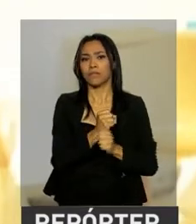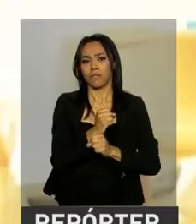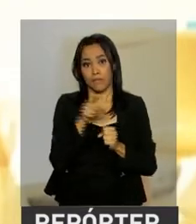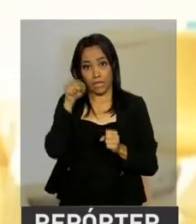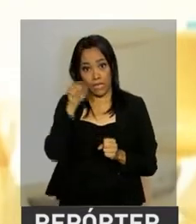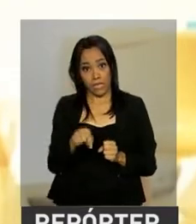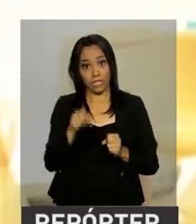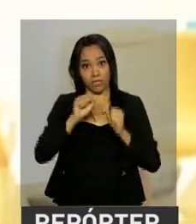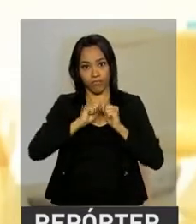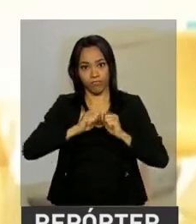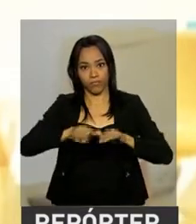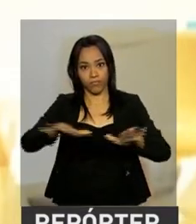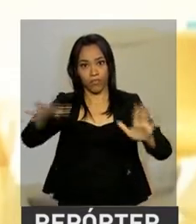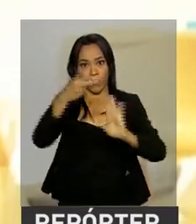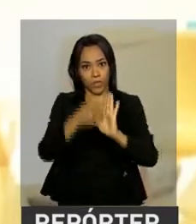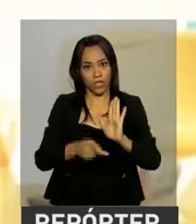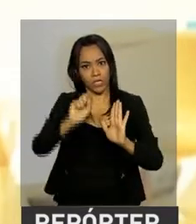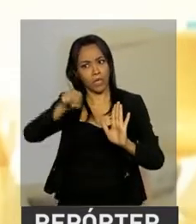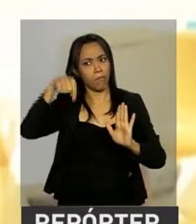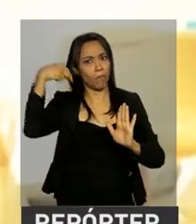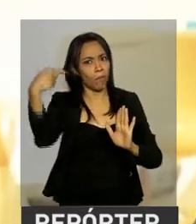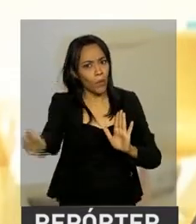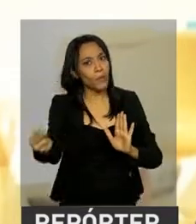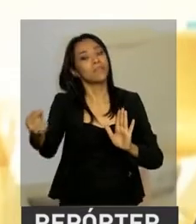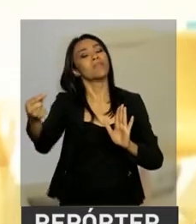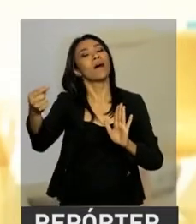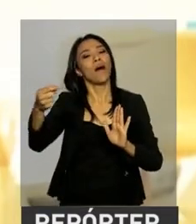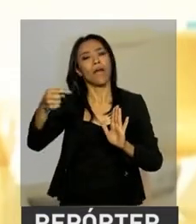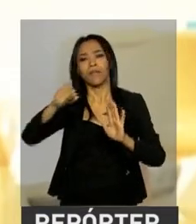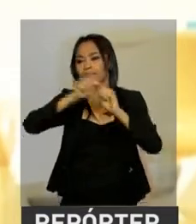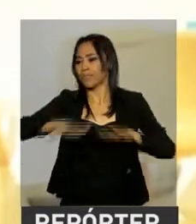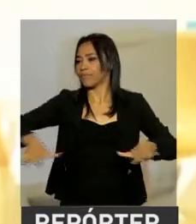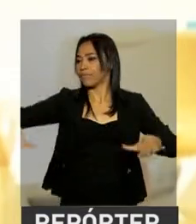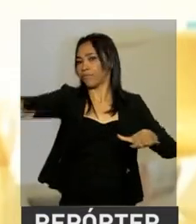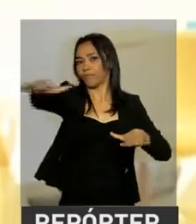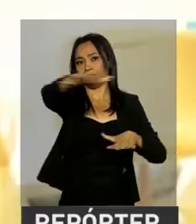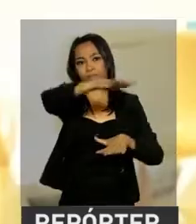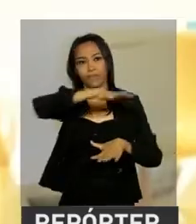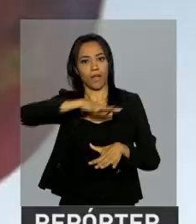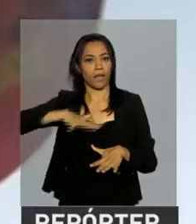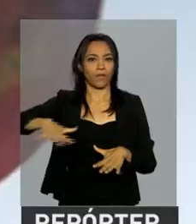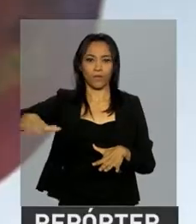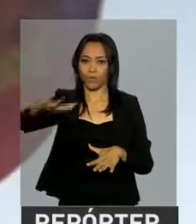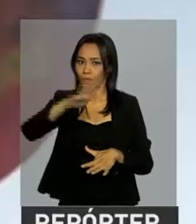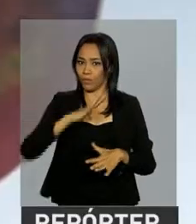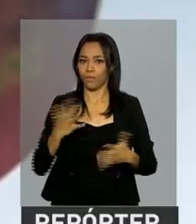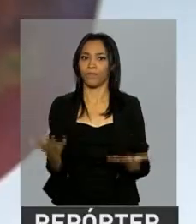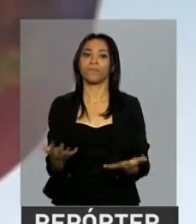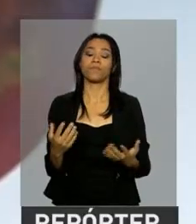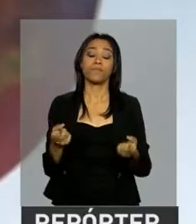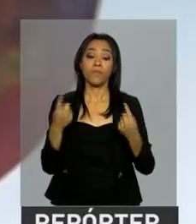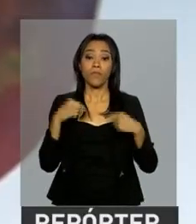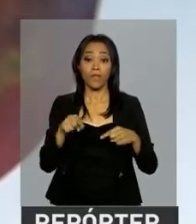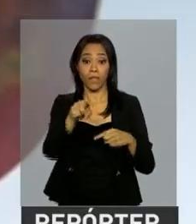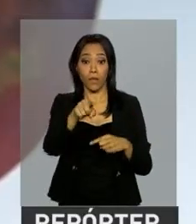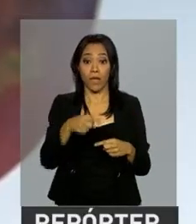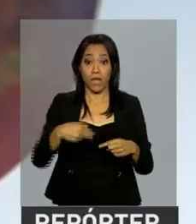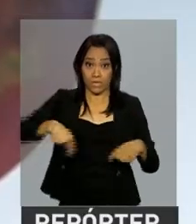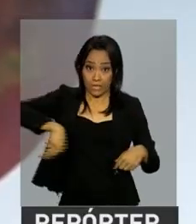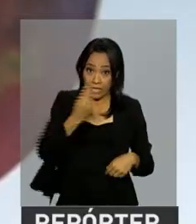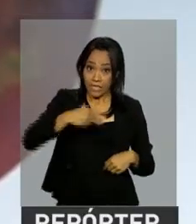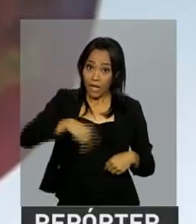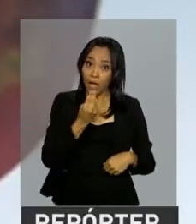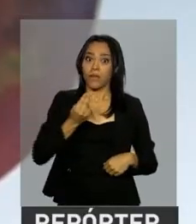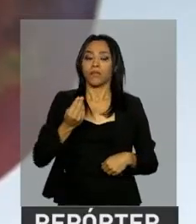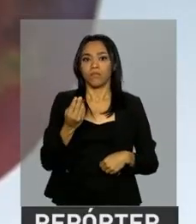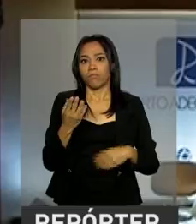desse projeto para depois de 2 anos então, a gente partir para todo o sistema de saúde suplementar. Embora a taxa de cesárea seja